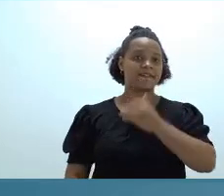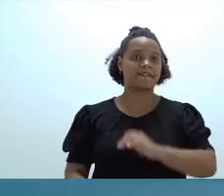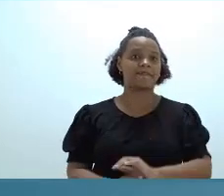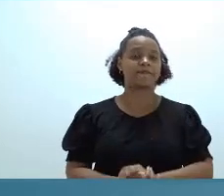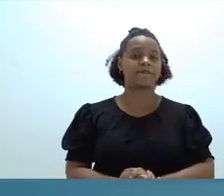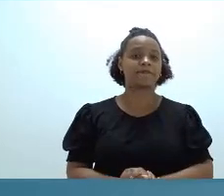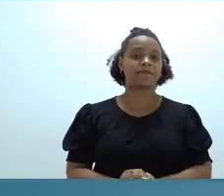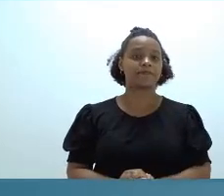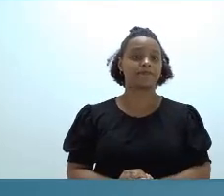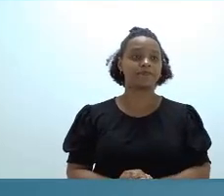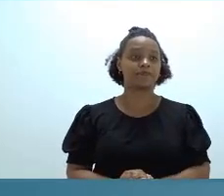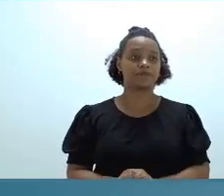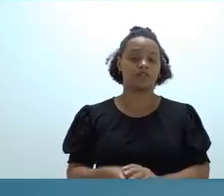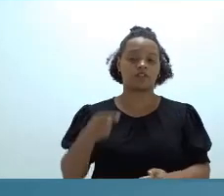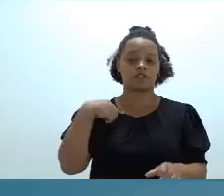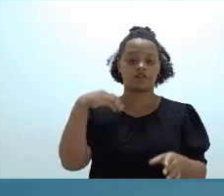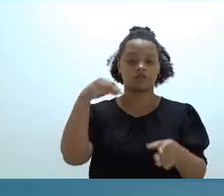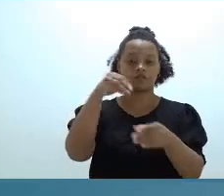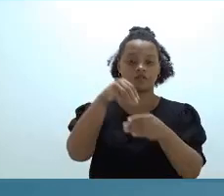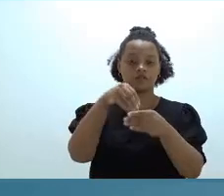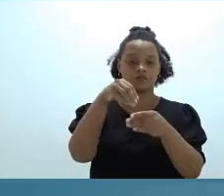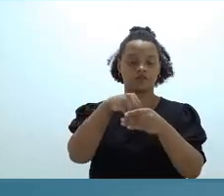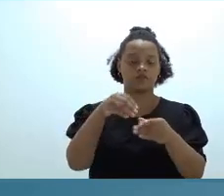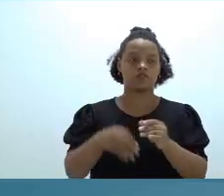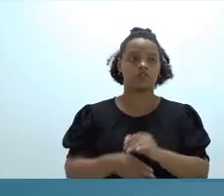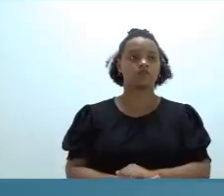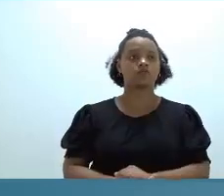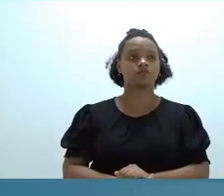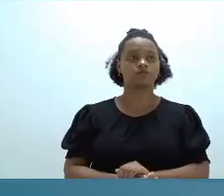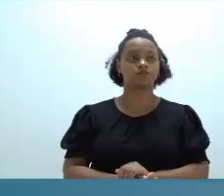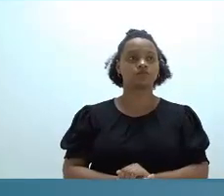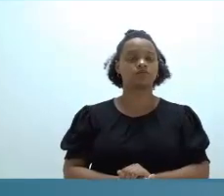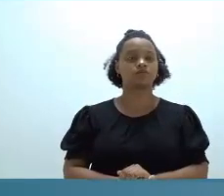Eu não voto, meus colegas, eu